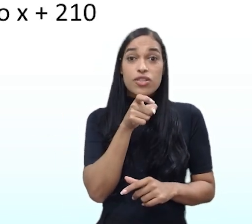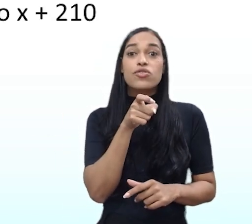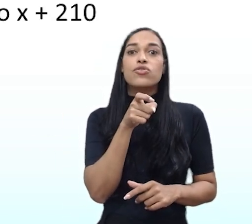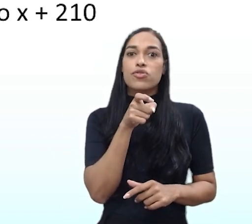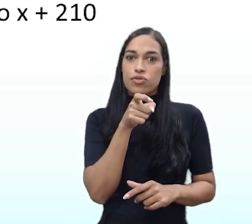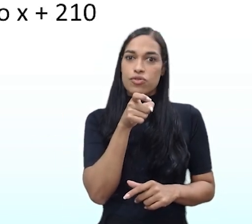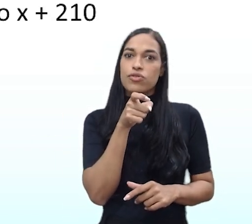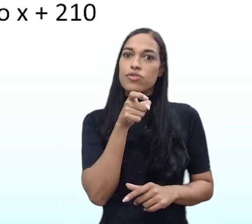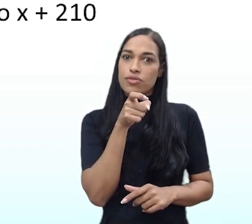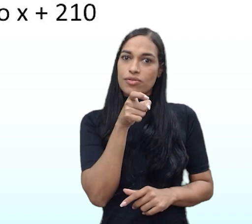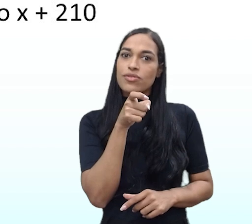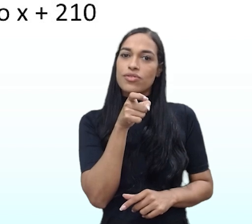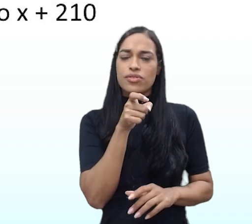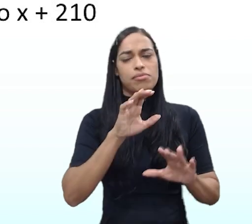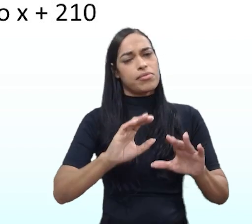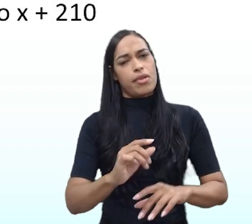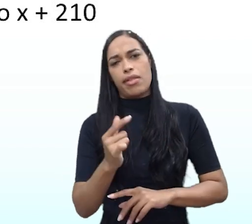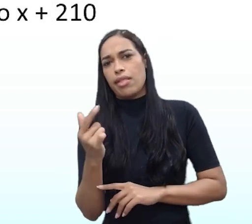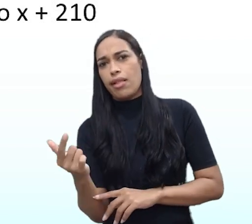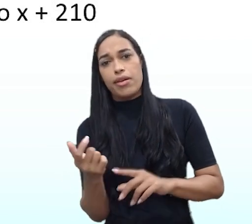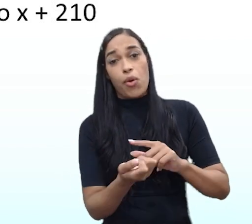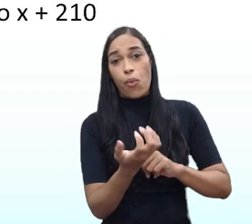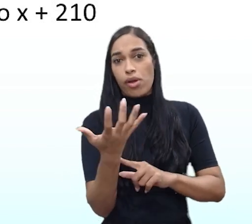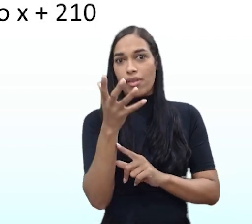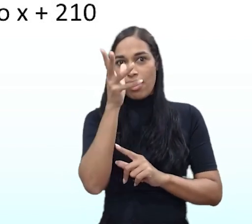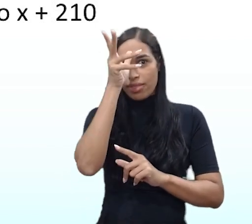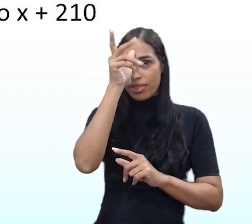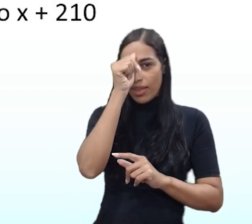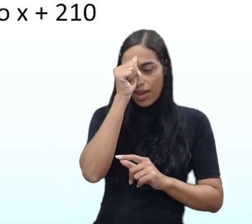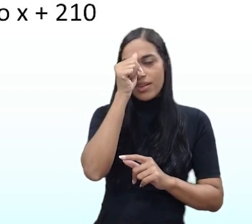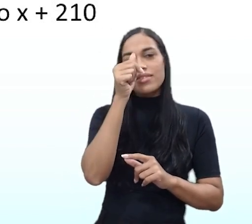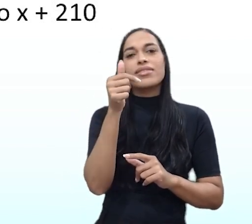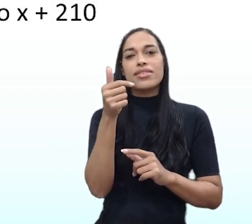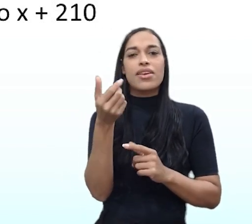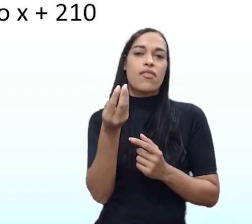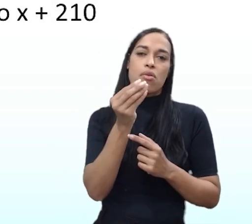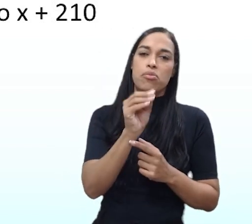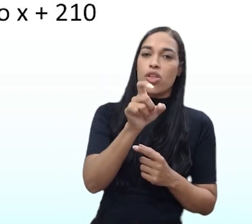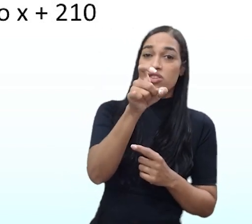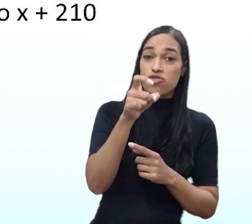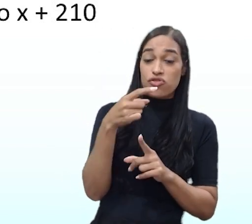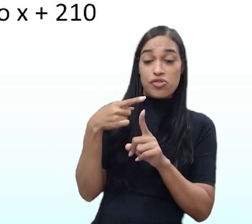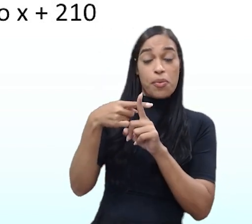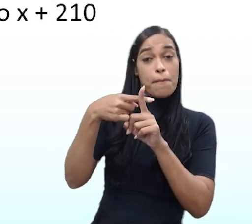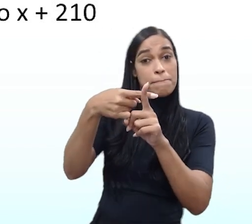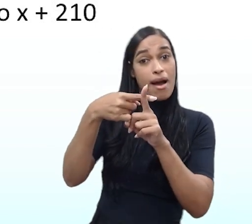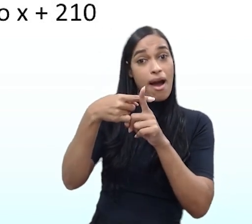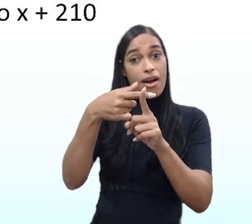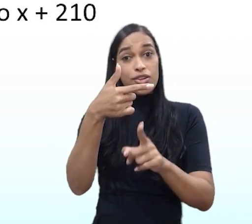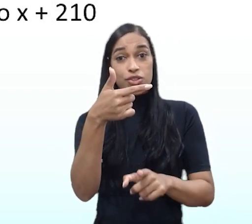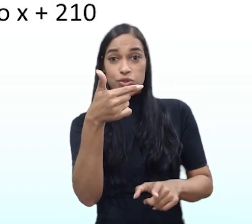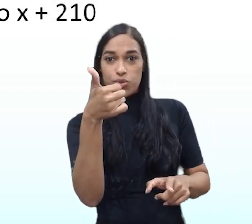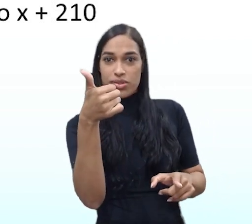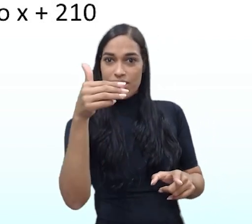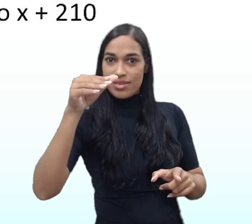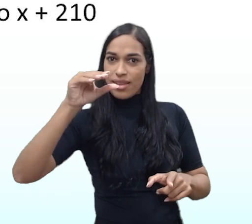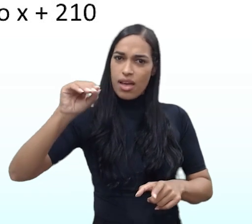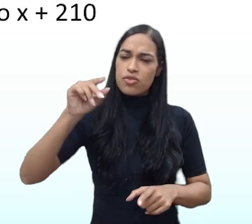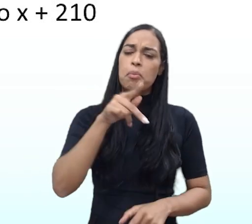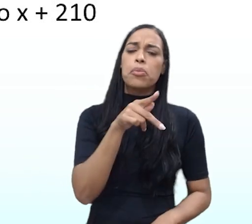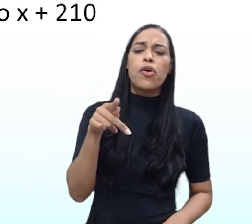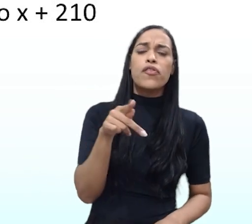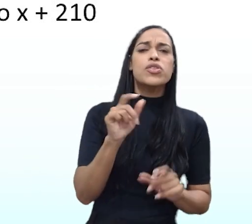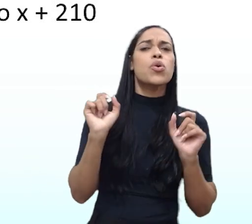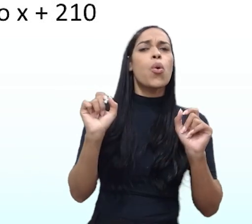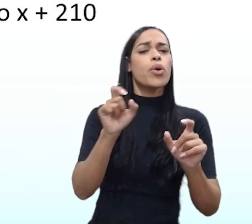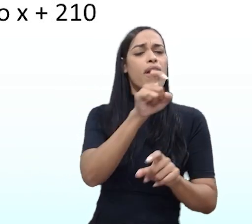X e é óbvio, né? Já que o número de galinhas pode ser expresso por X mais 210.